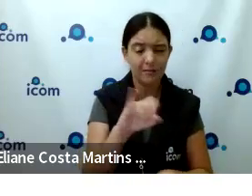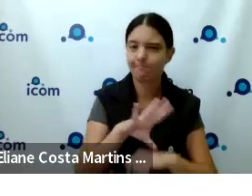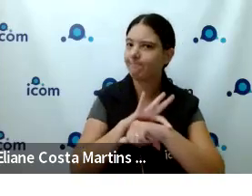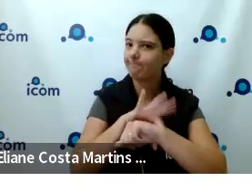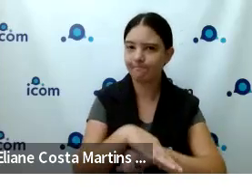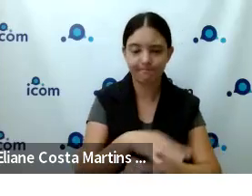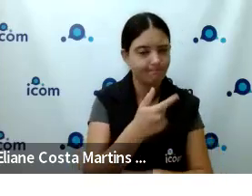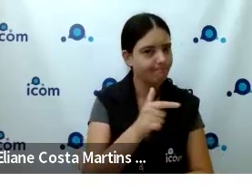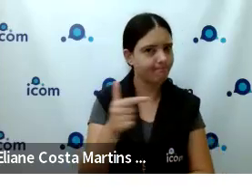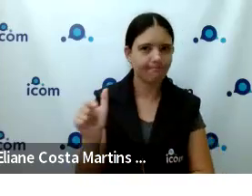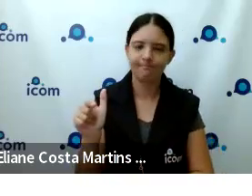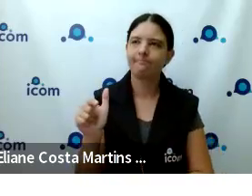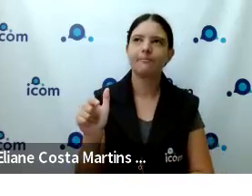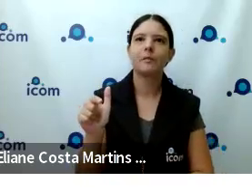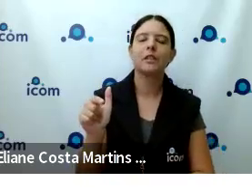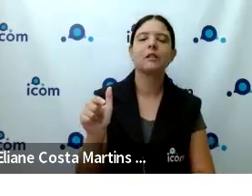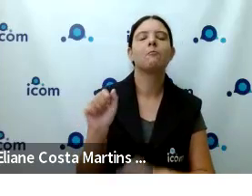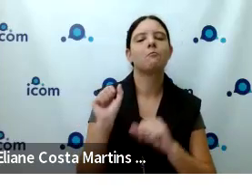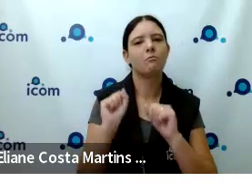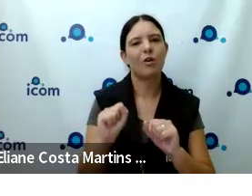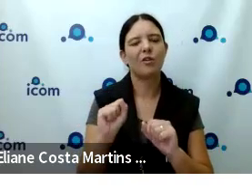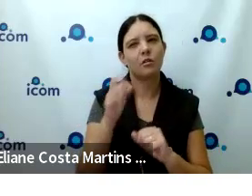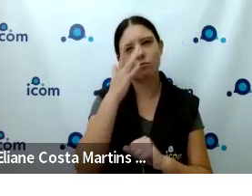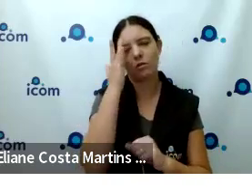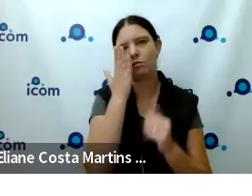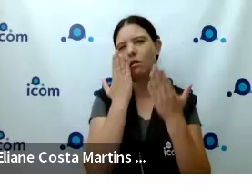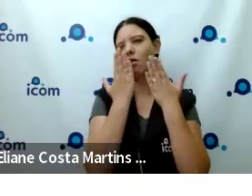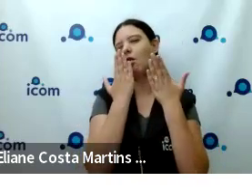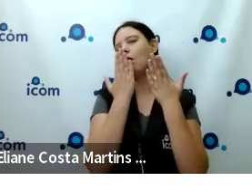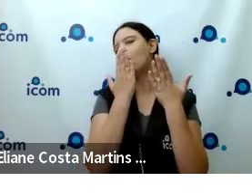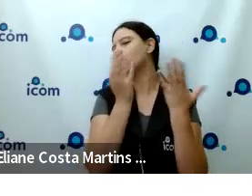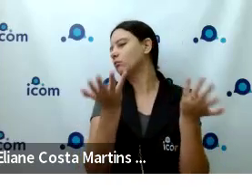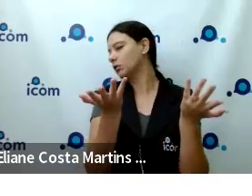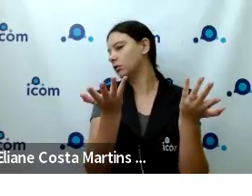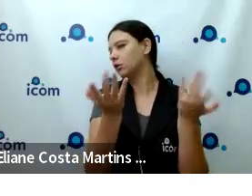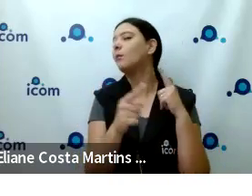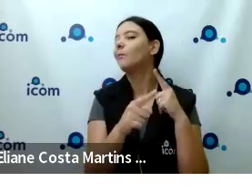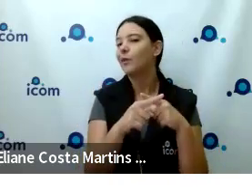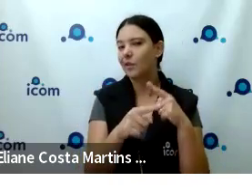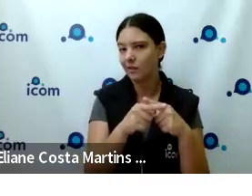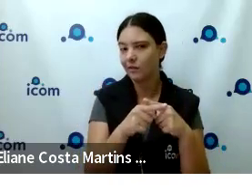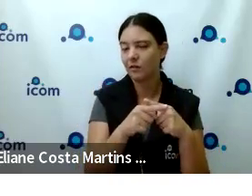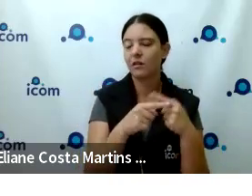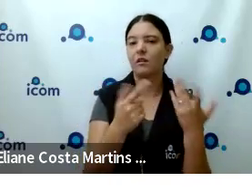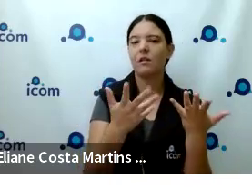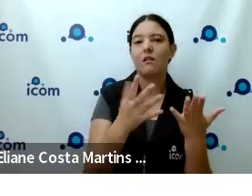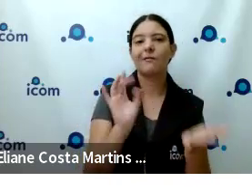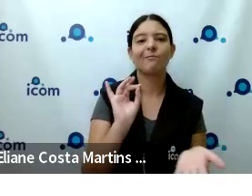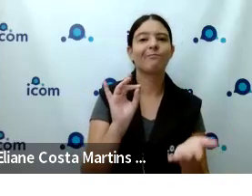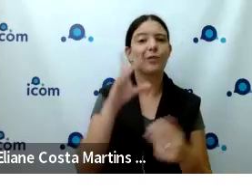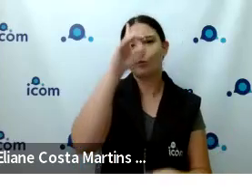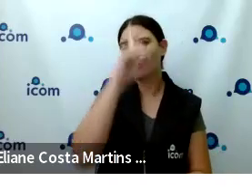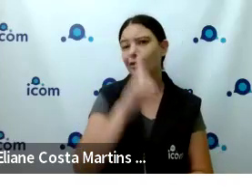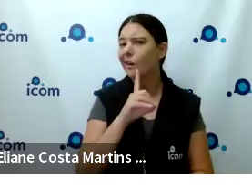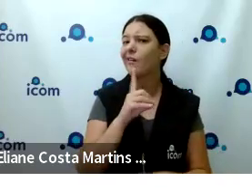segurança, ele gera desconfiança, o que mina a efetividade do